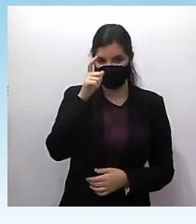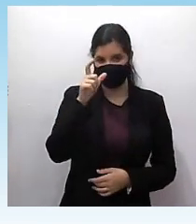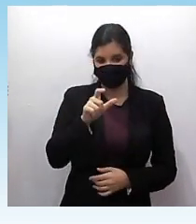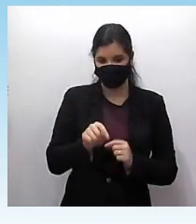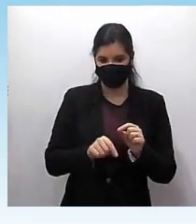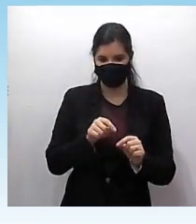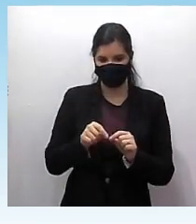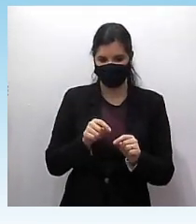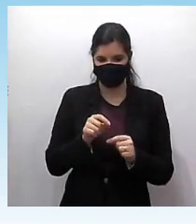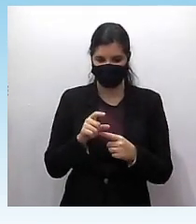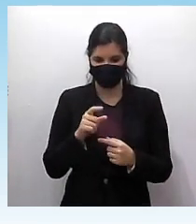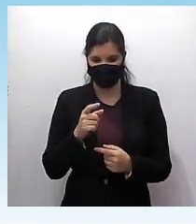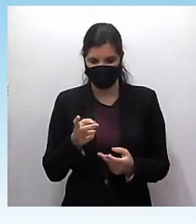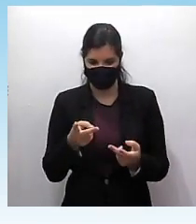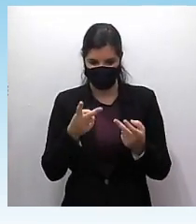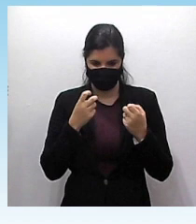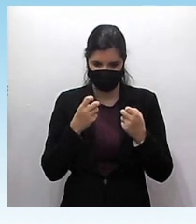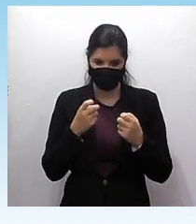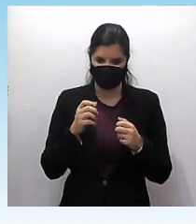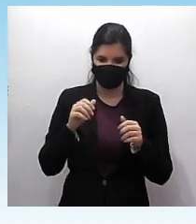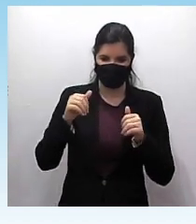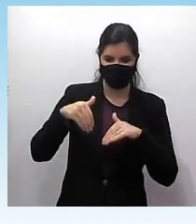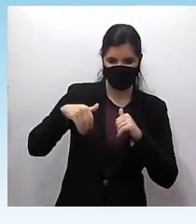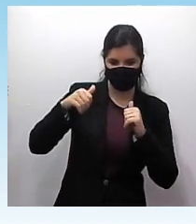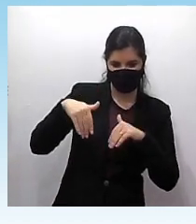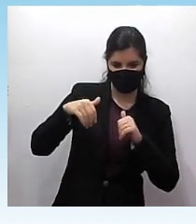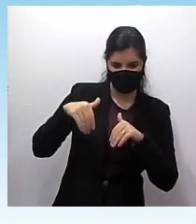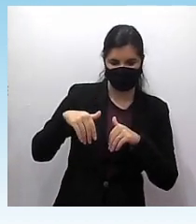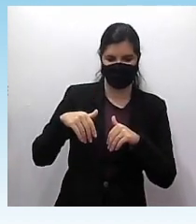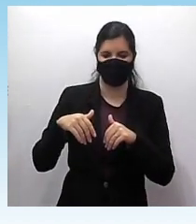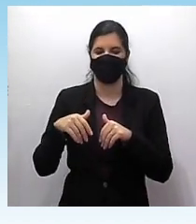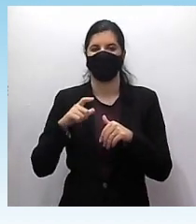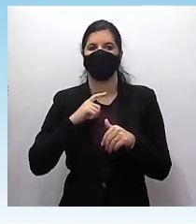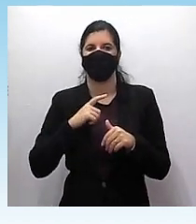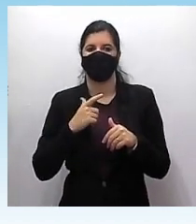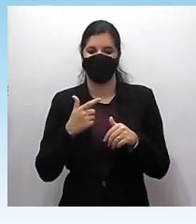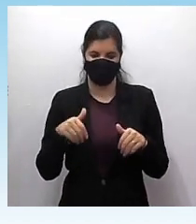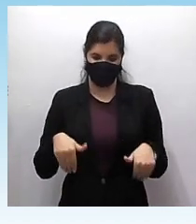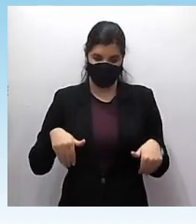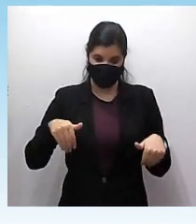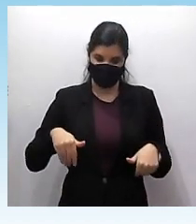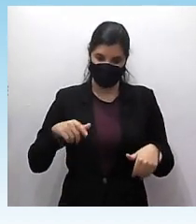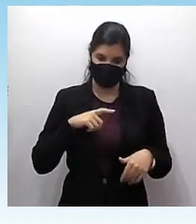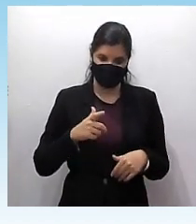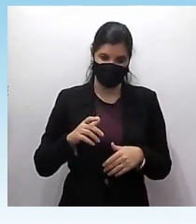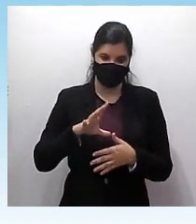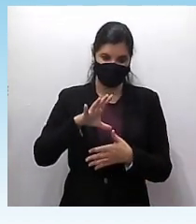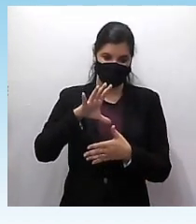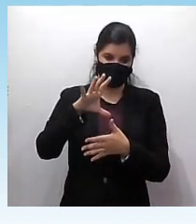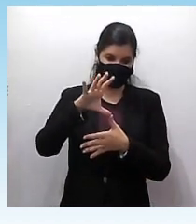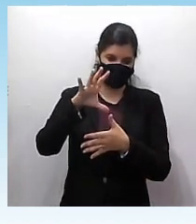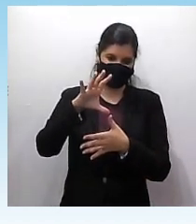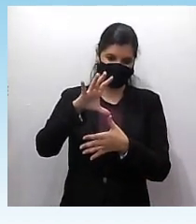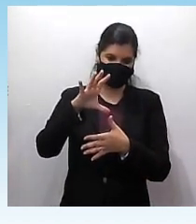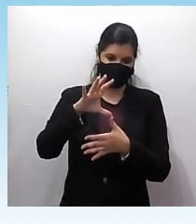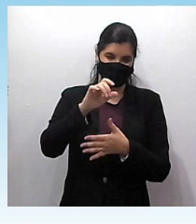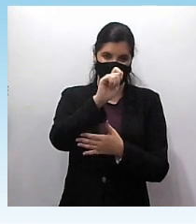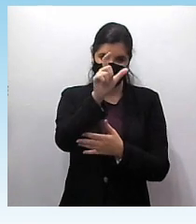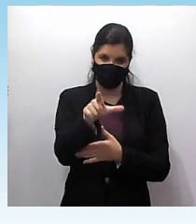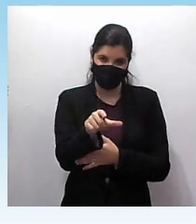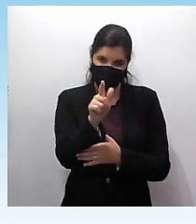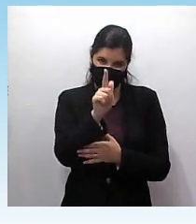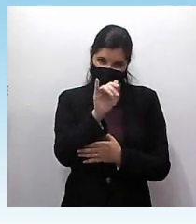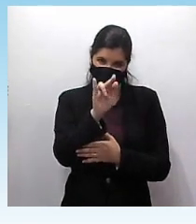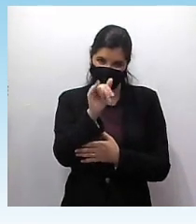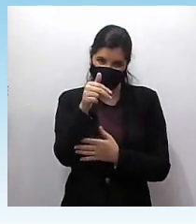a geografia. Você tirando ali a Austrália e Nova Zelândia, né? E ali também na América do Sul a Guiana Francesa, que está de azul,